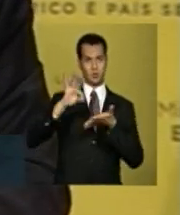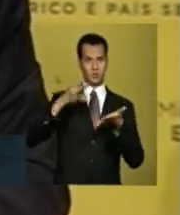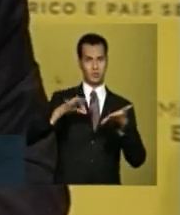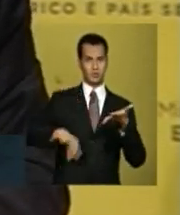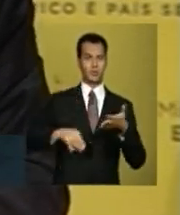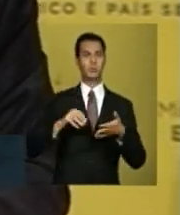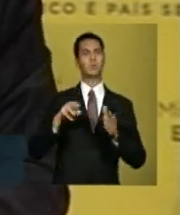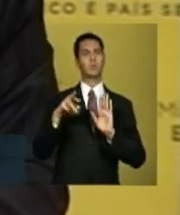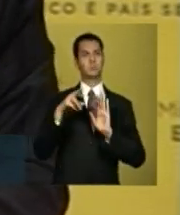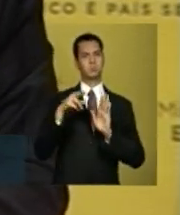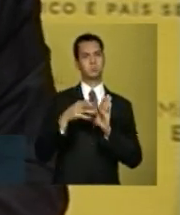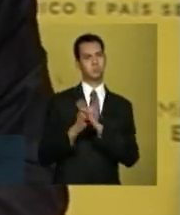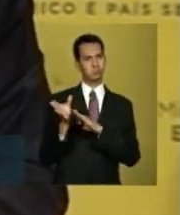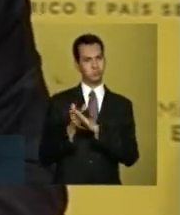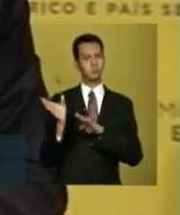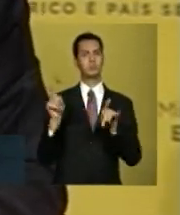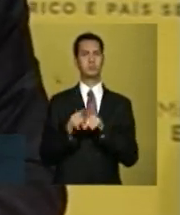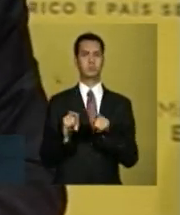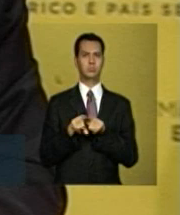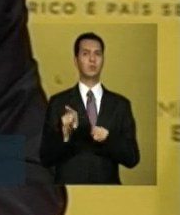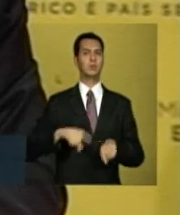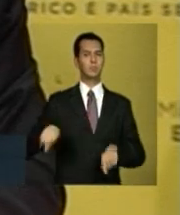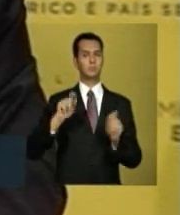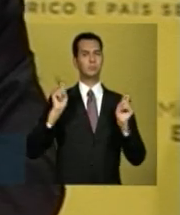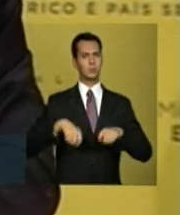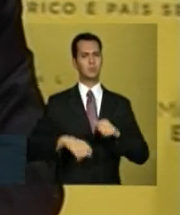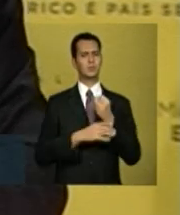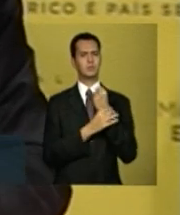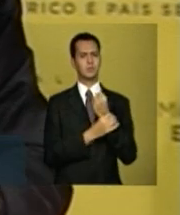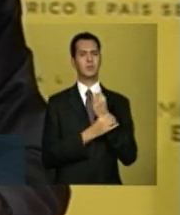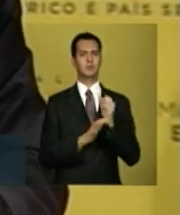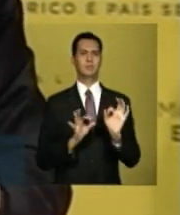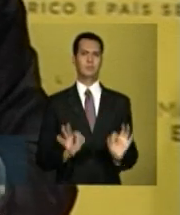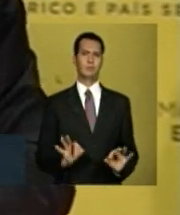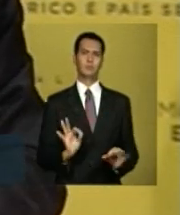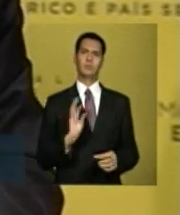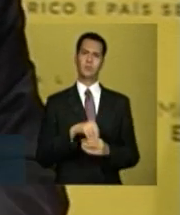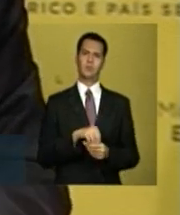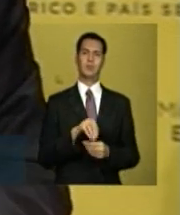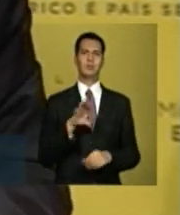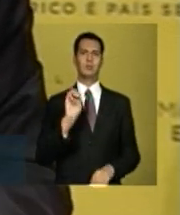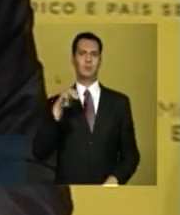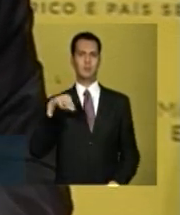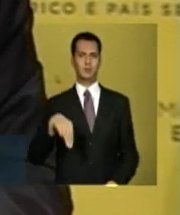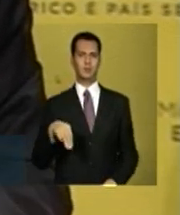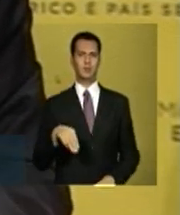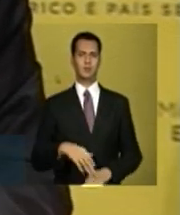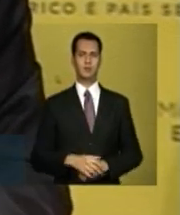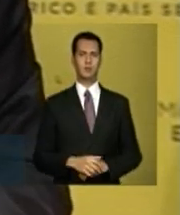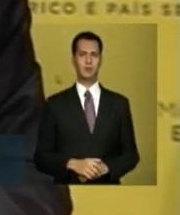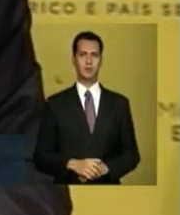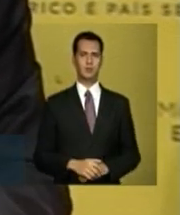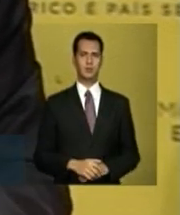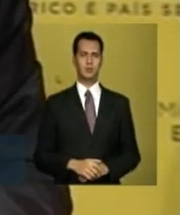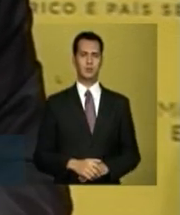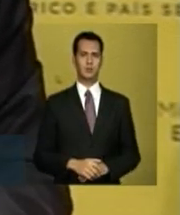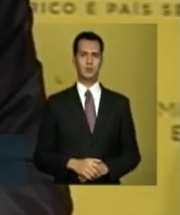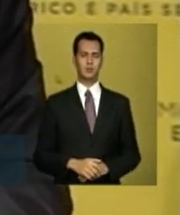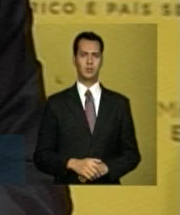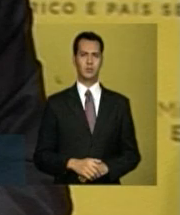para que eles possam participar do ENEM com mais segurança e eh com bastante eh eh